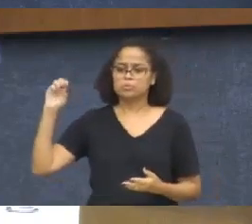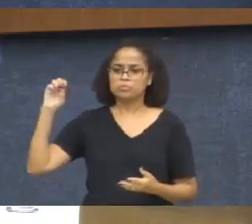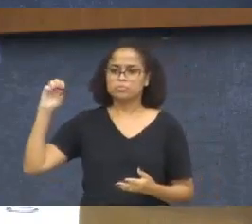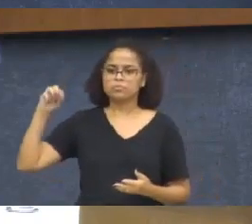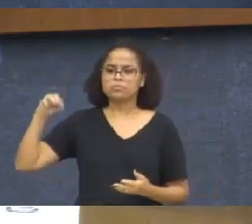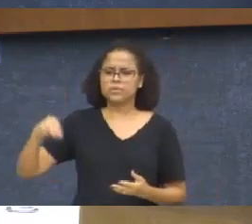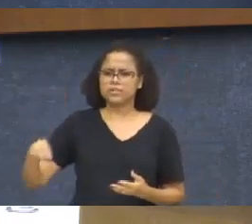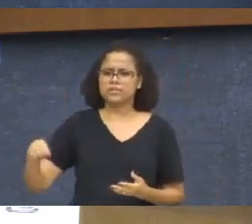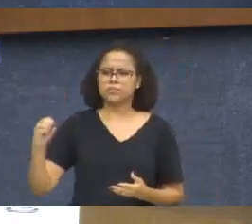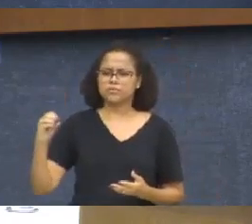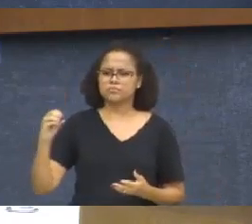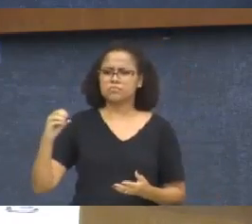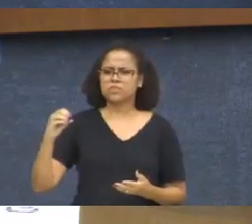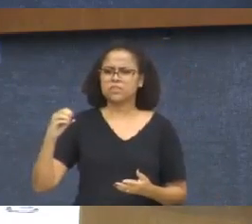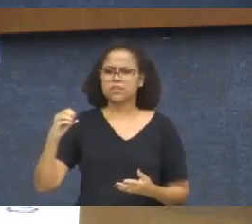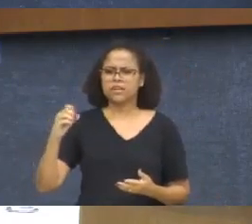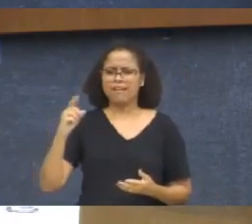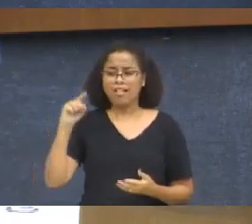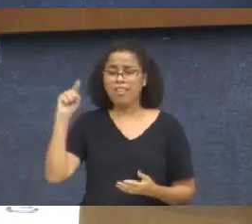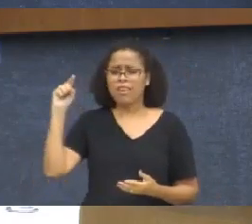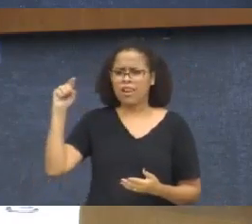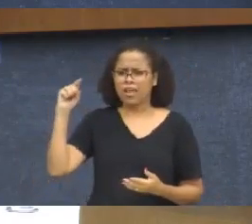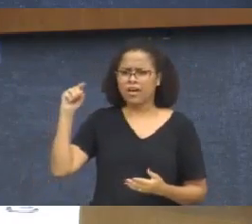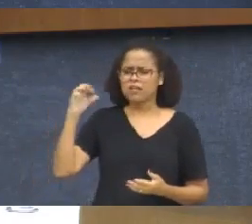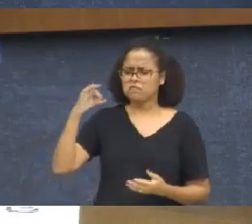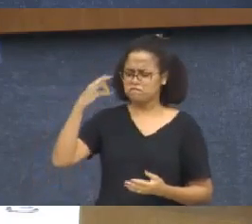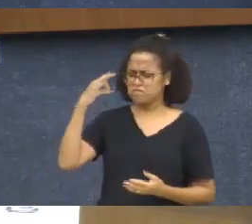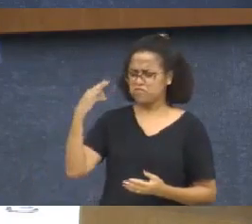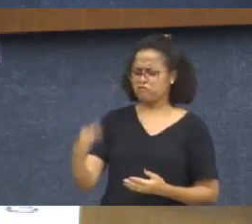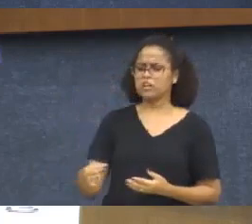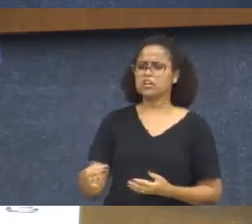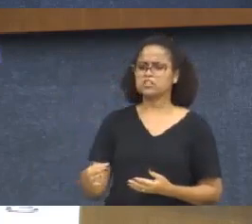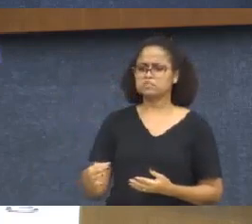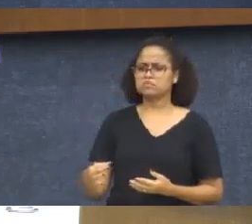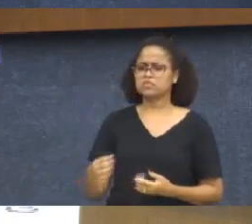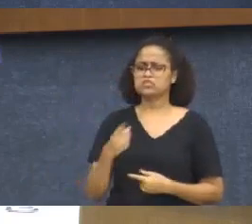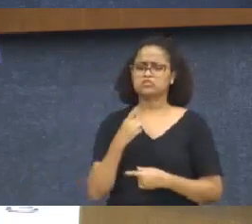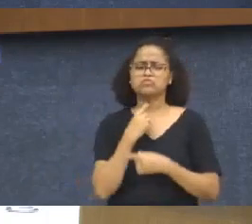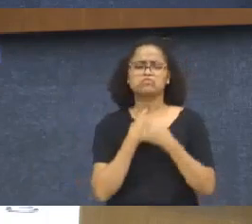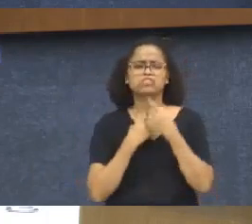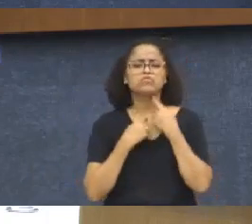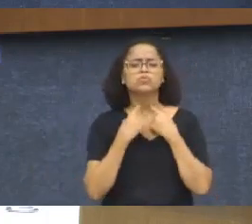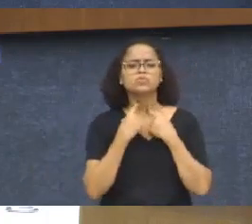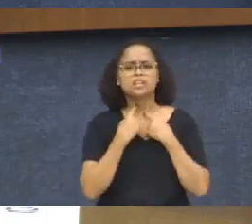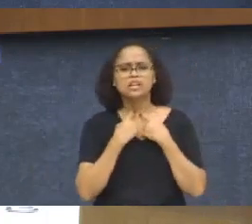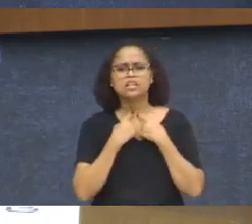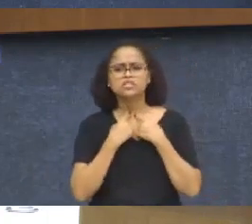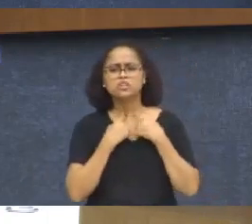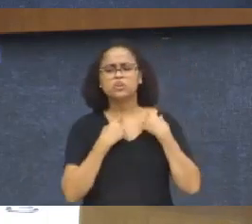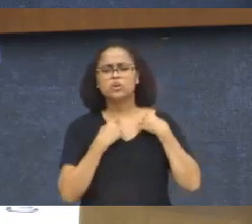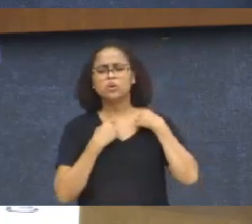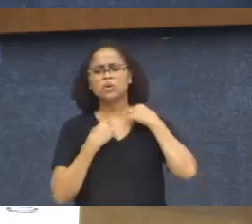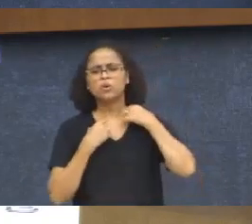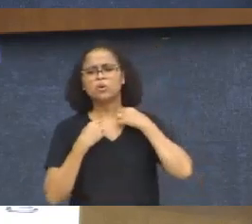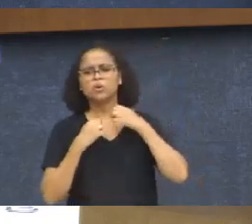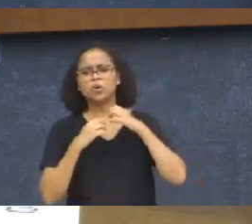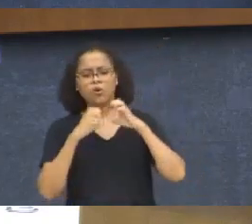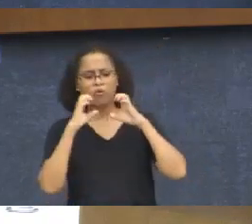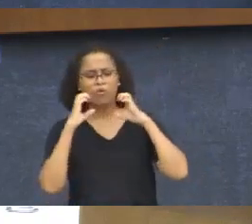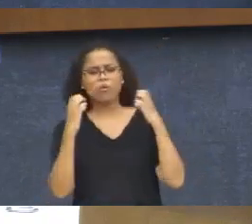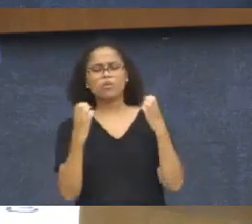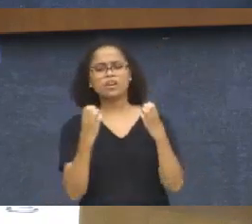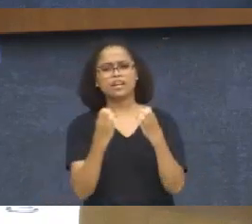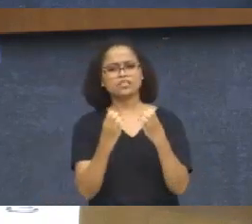que há efetividade, é no Supremo Tribunal Federal. Quando se tem vontade, o Congresso não